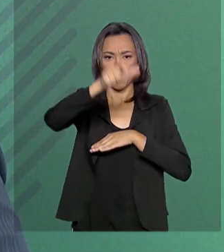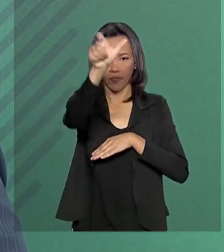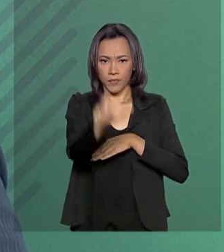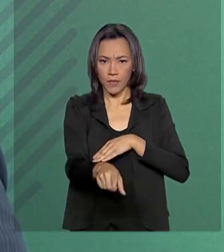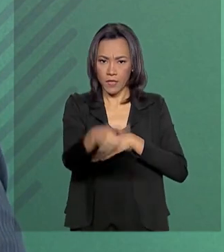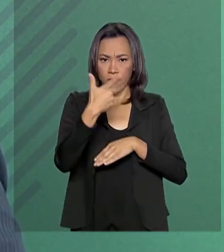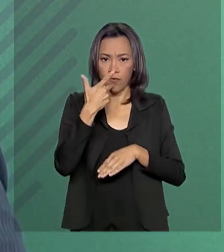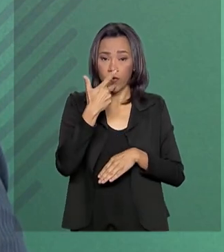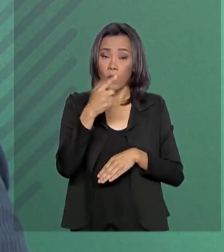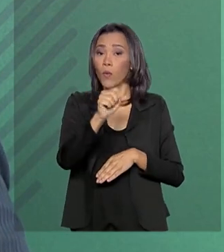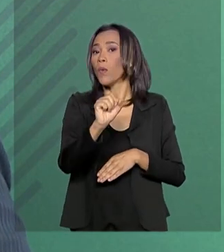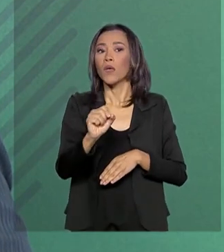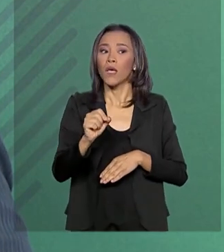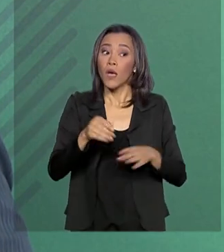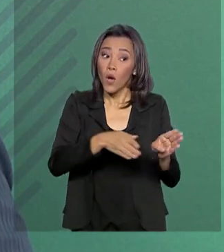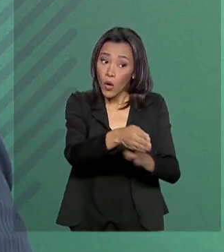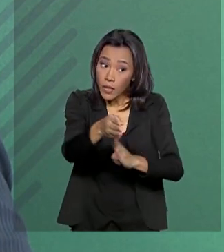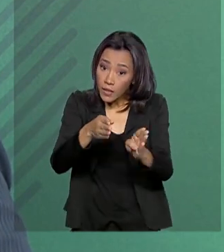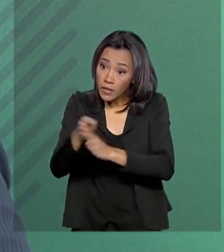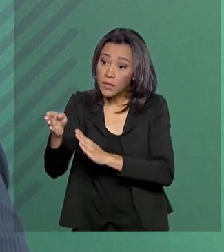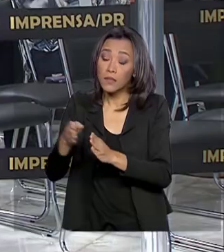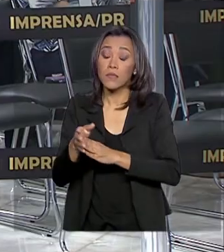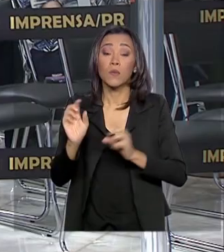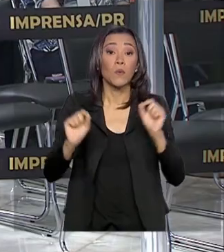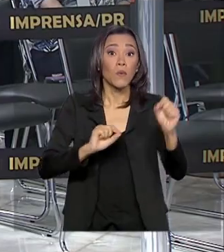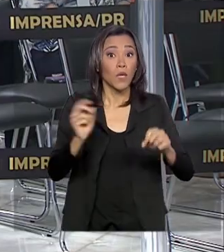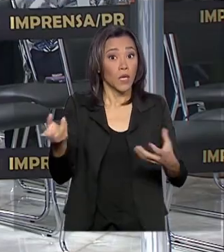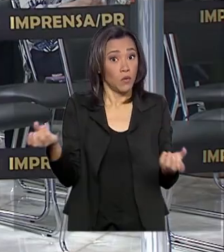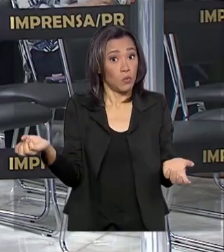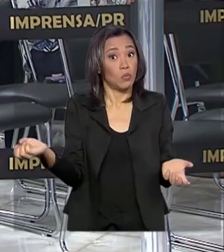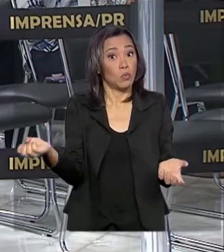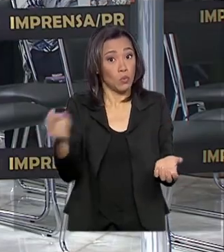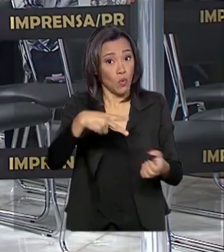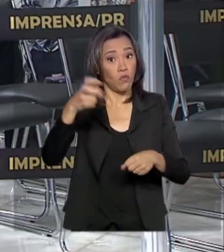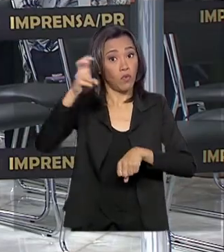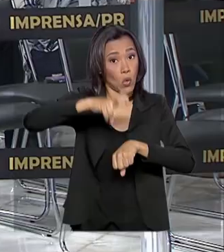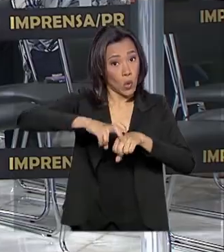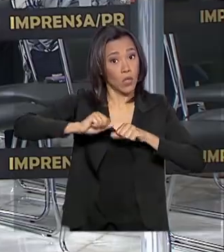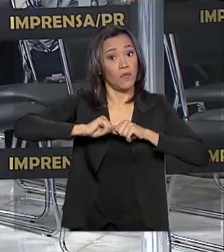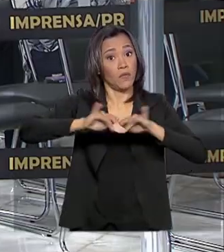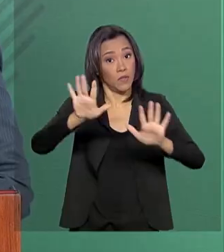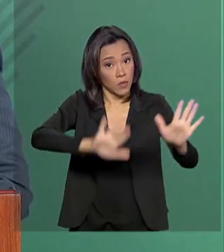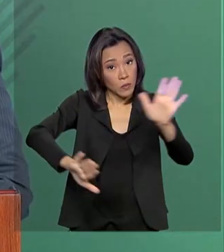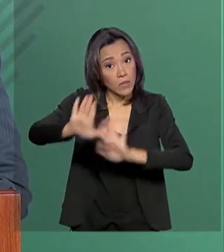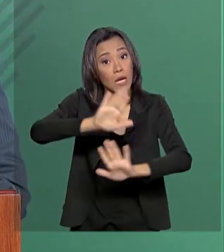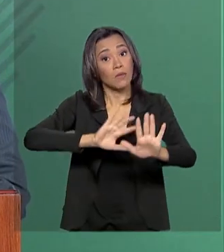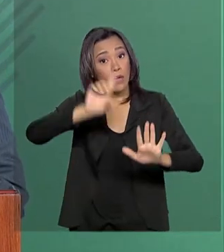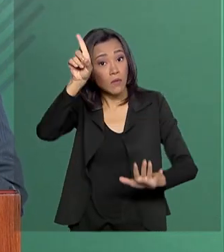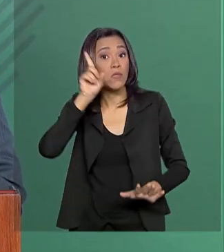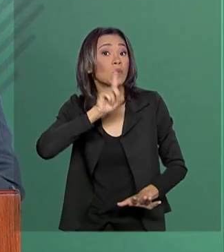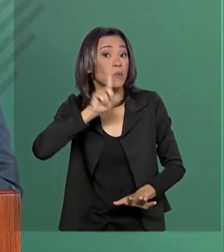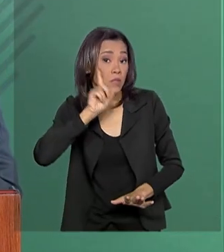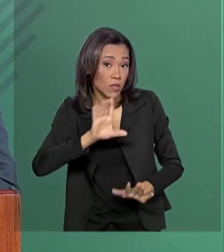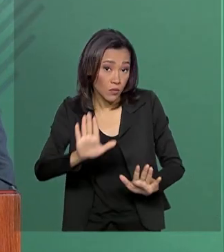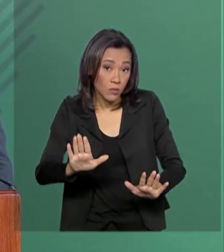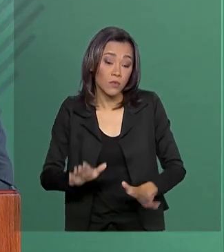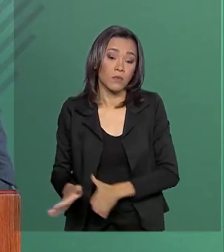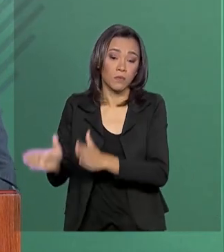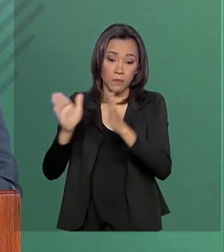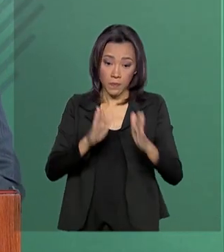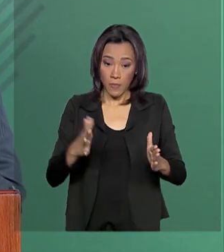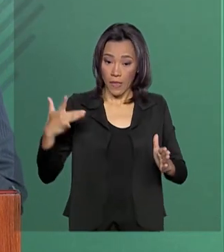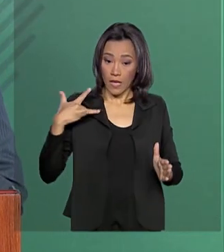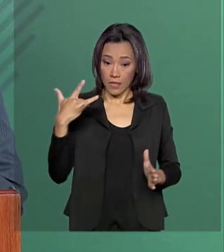presidencial em relação ao novo coronavírus nos Estados Unidos durante a viagem. Com relação à saúde do presidente,